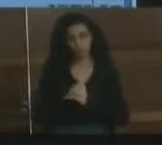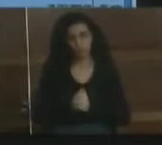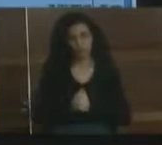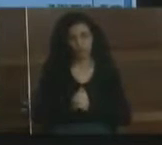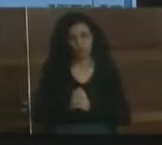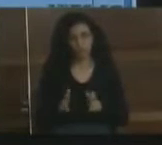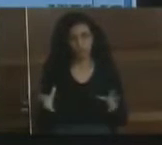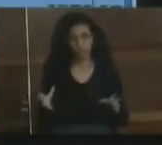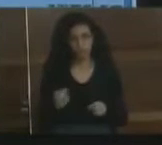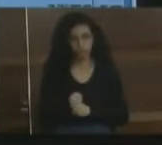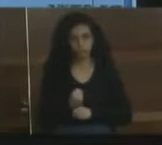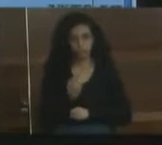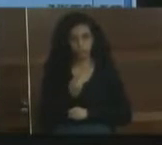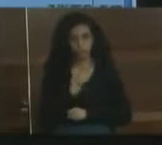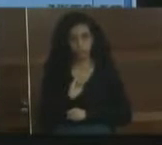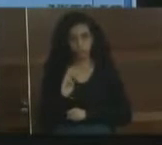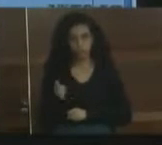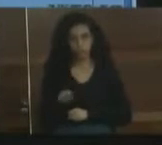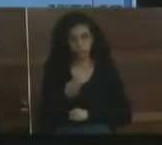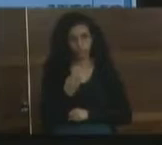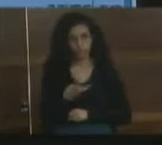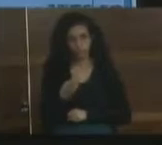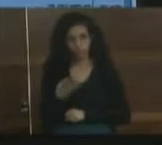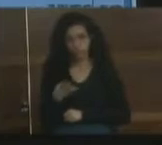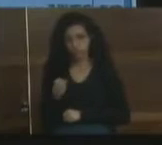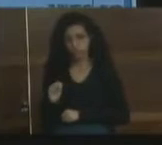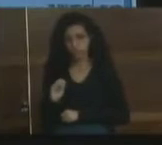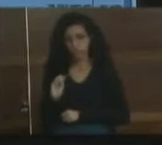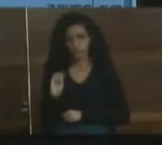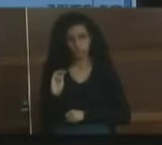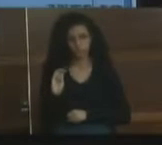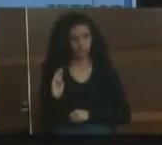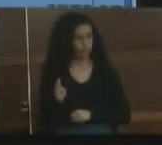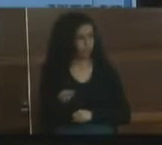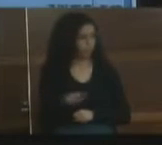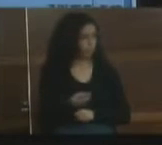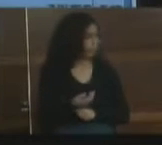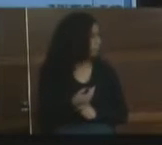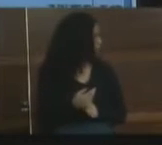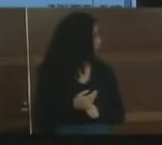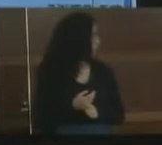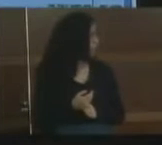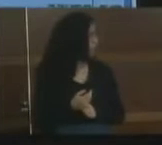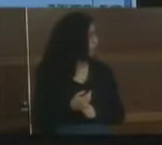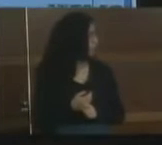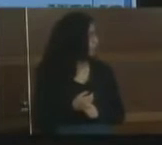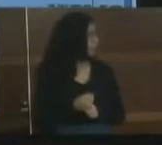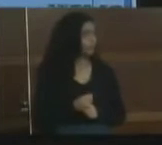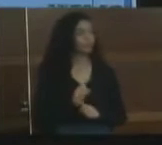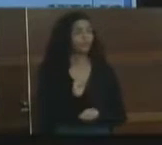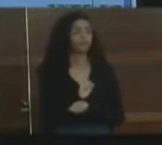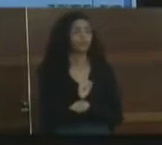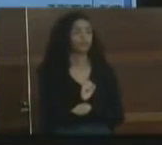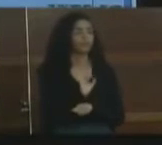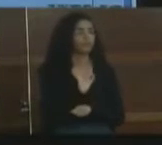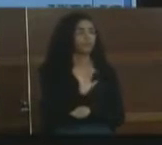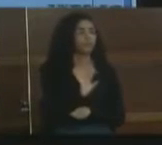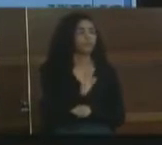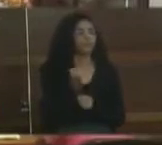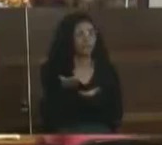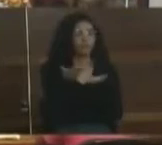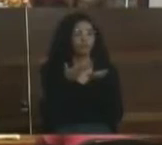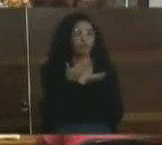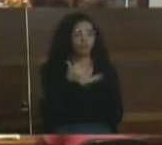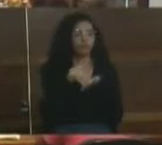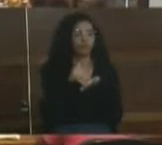quase ms totalizando 1 milhão 348 milhões hoje não somente para poder